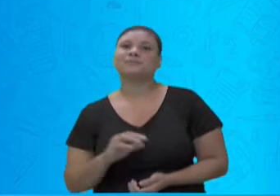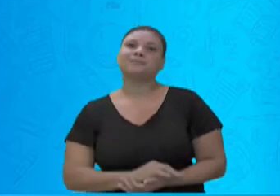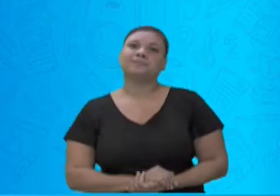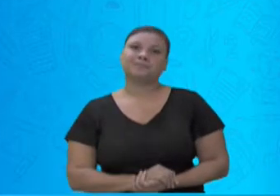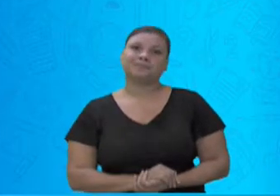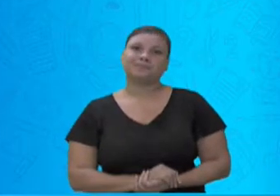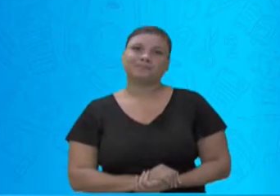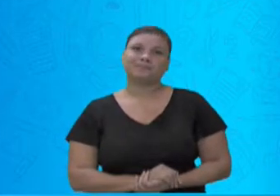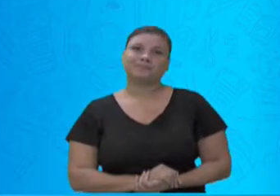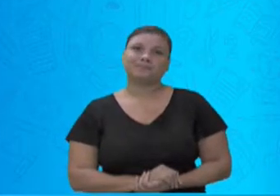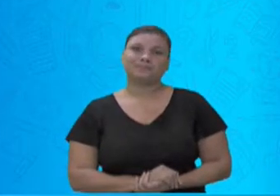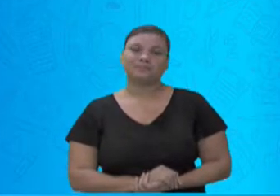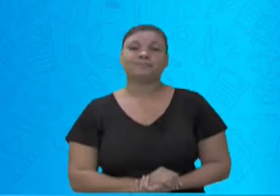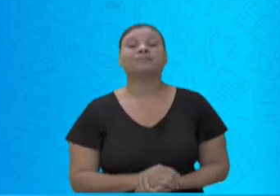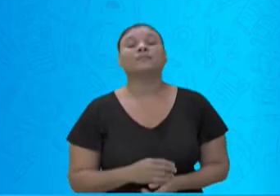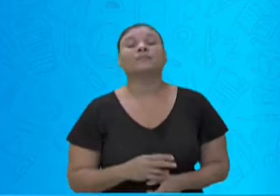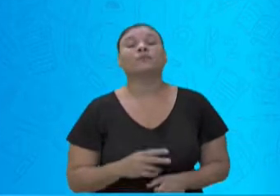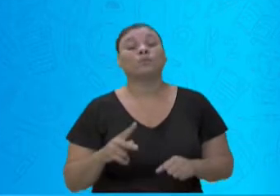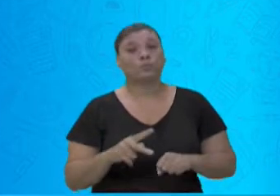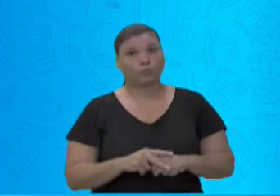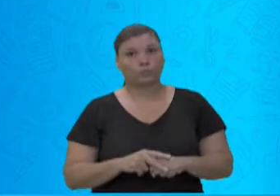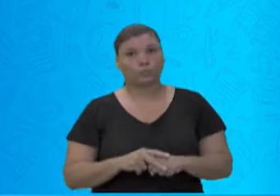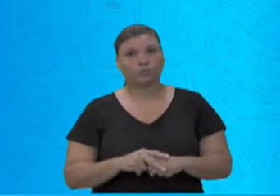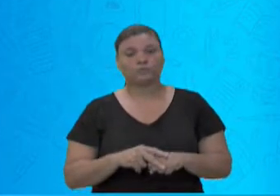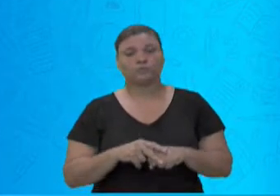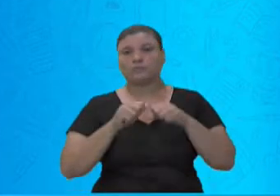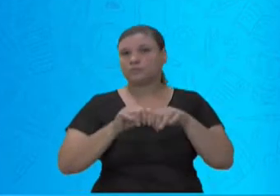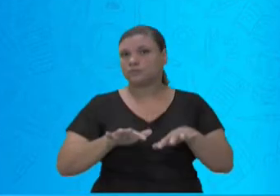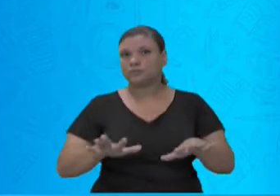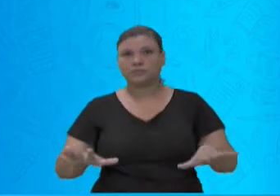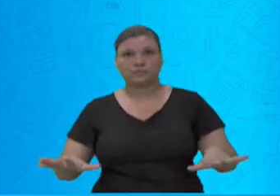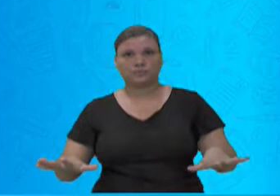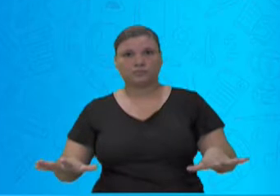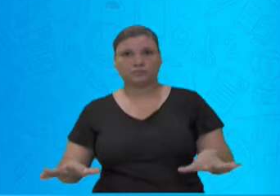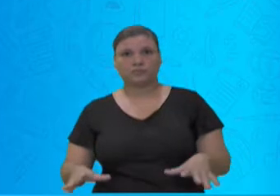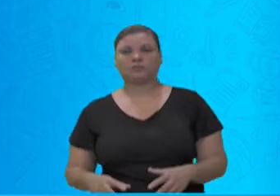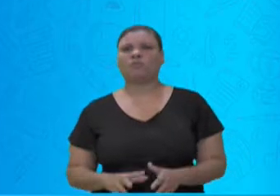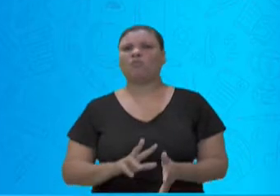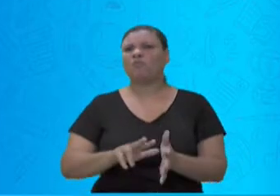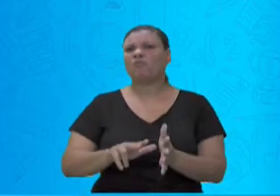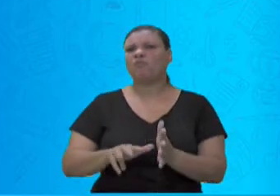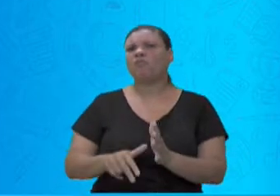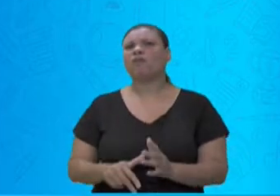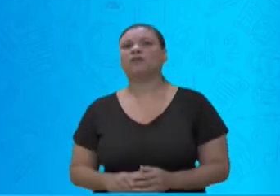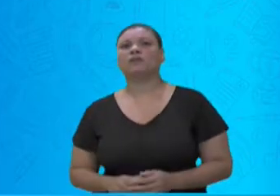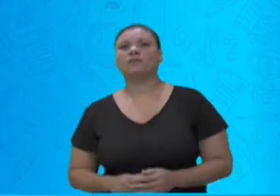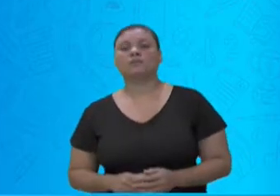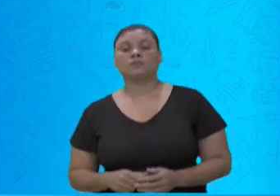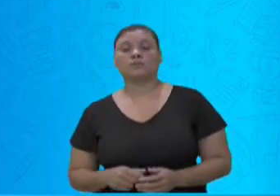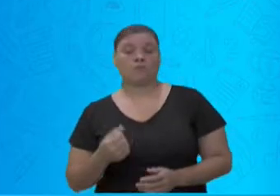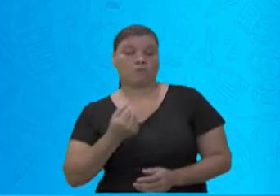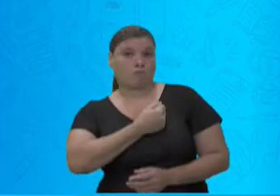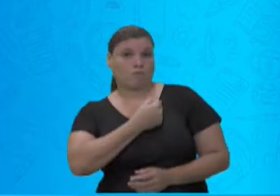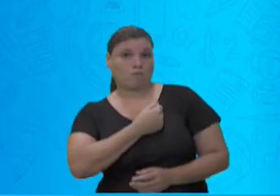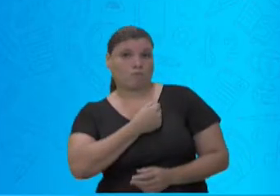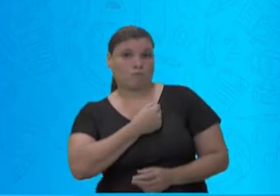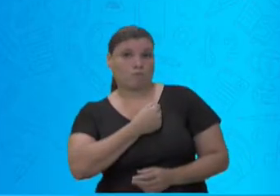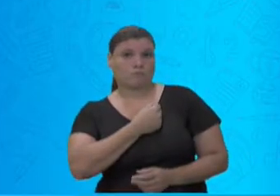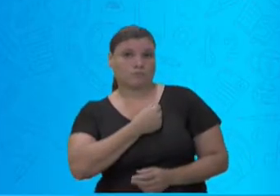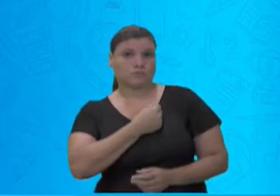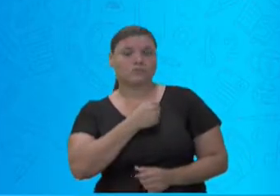Os pronomes indefinidos, variáveis em número, eles se modificam, podendo estar